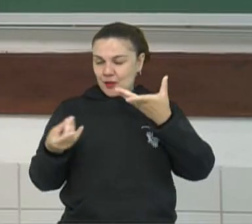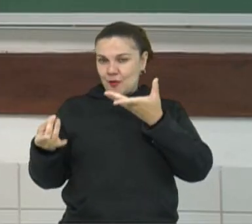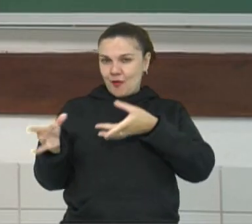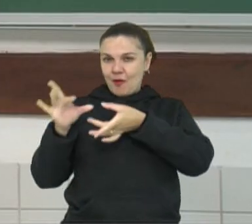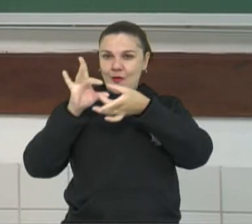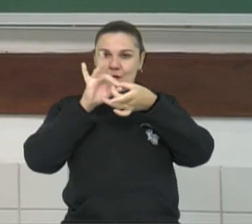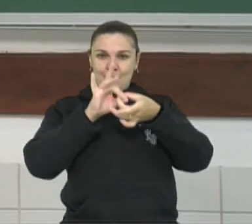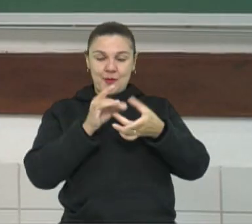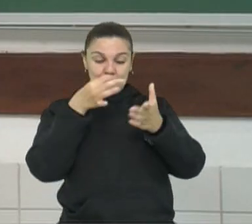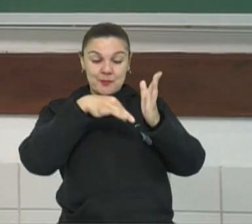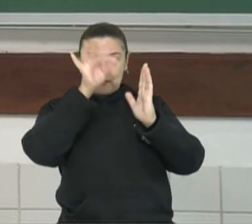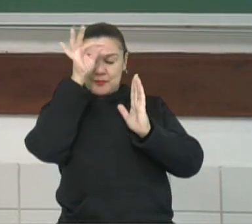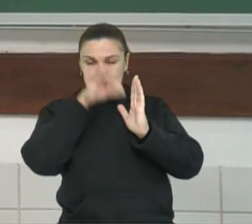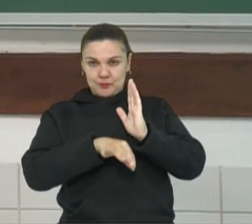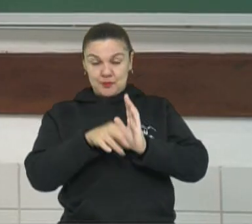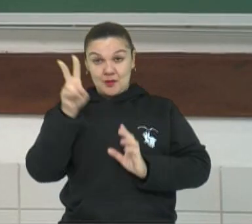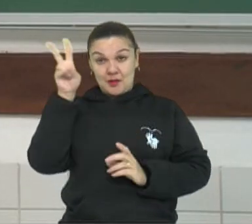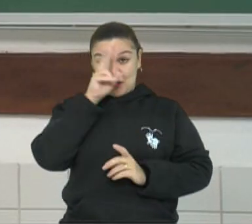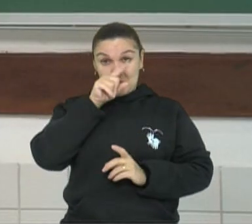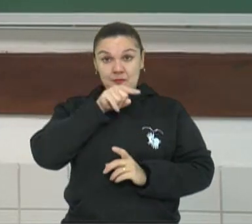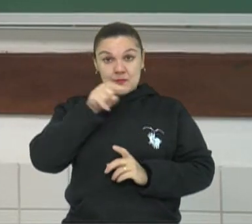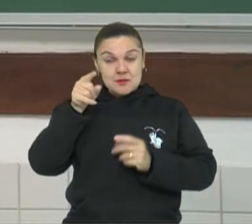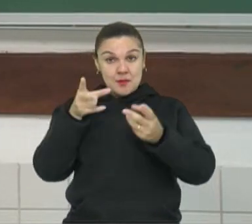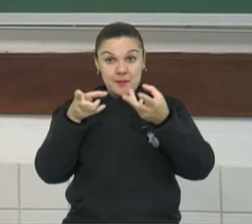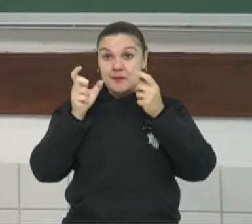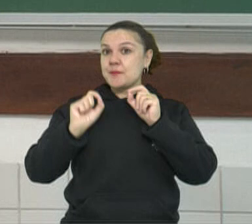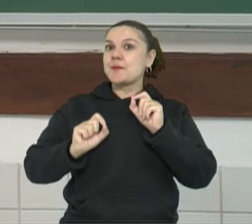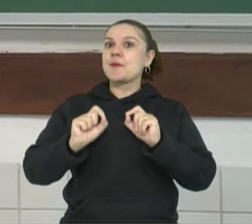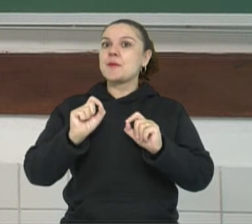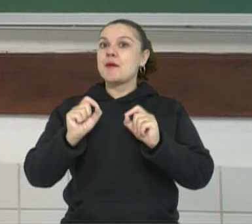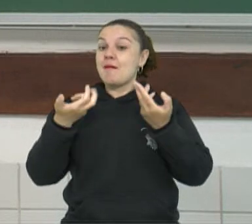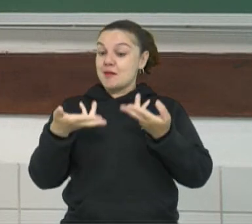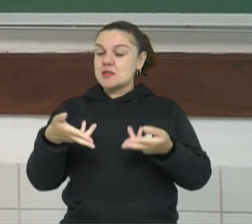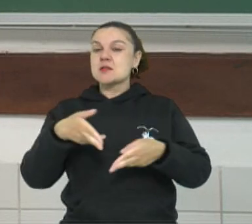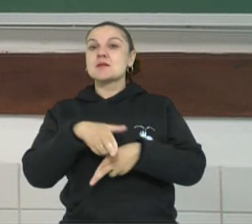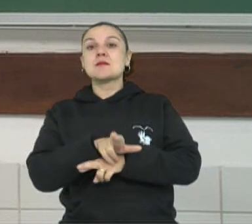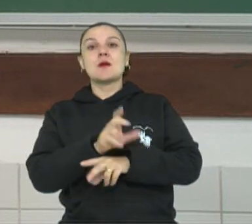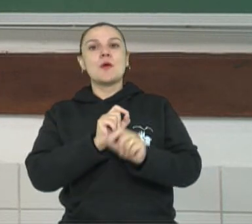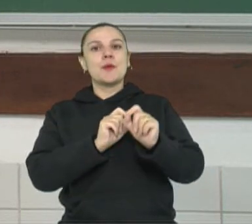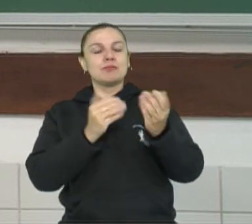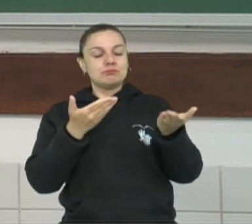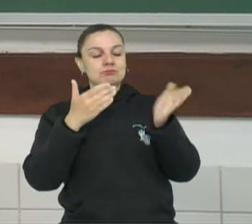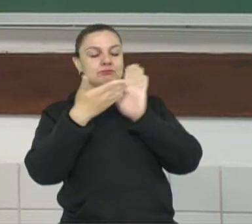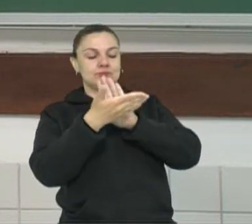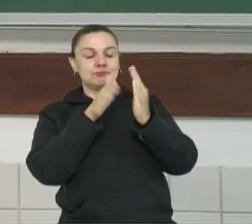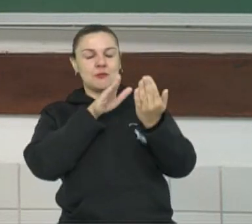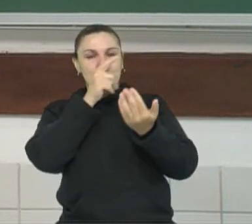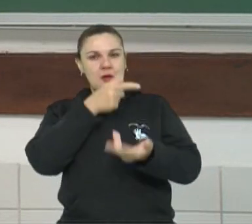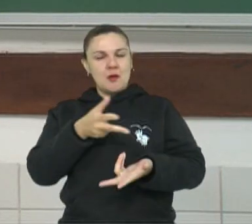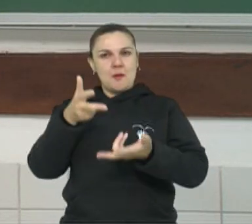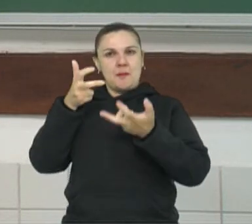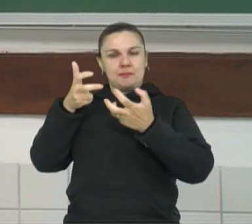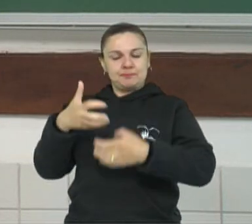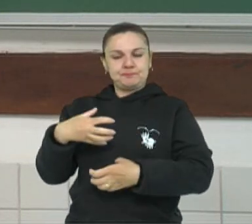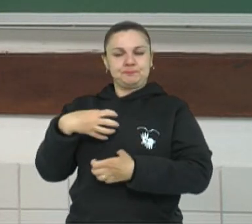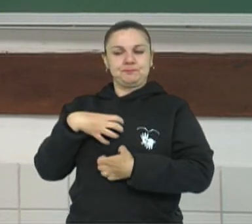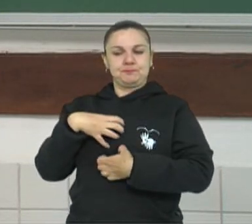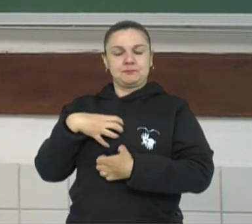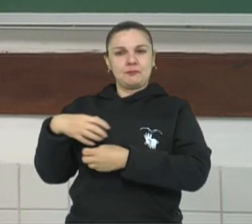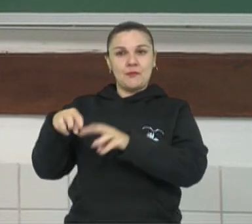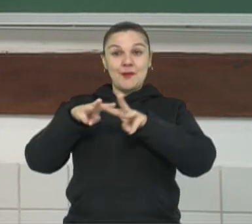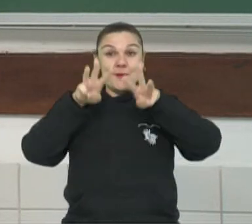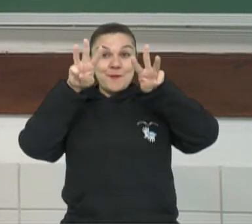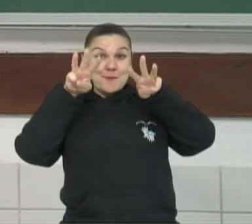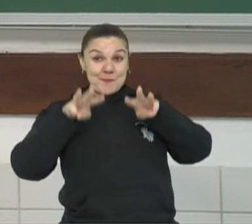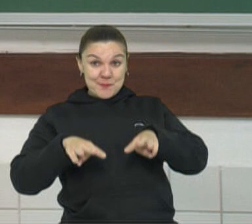produção. Lembrando sempre que você deve perceber essa relação dialógica, ou seja, olhar para o museu como